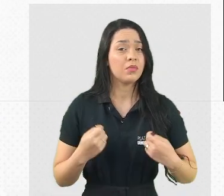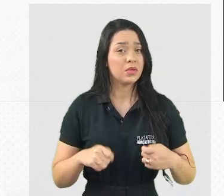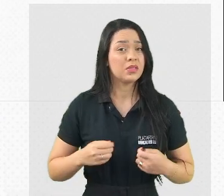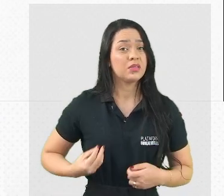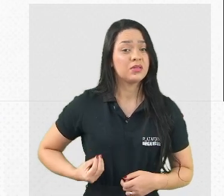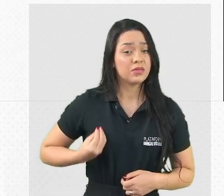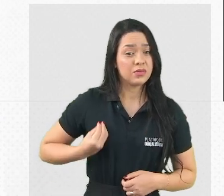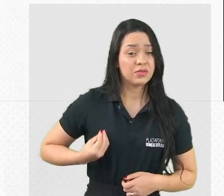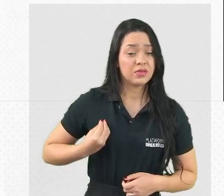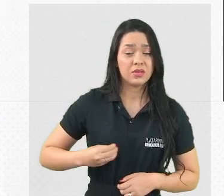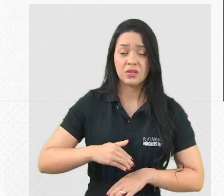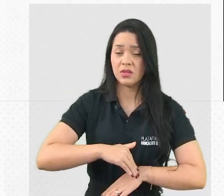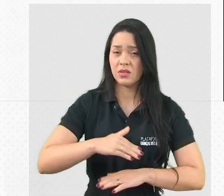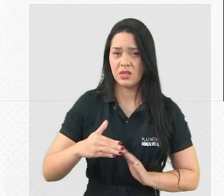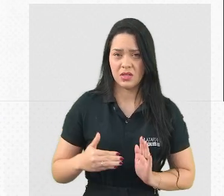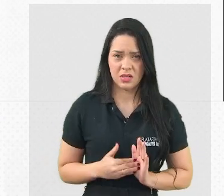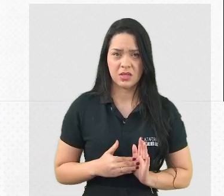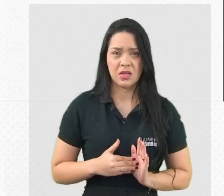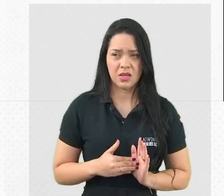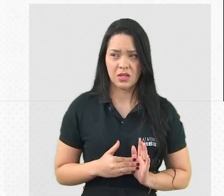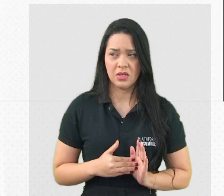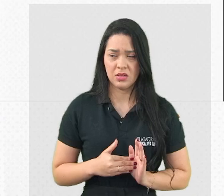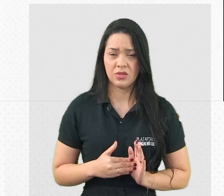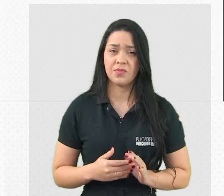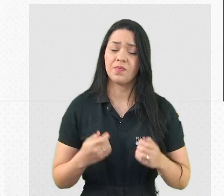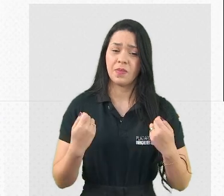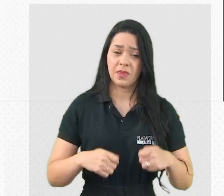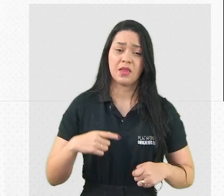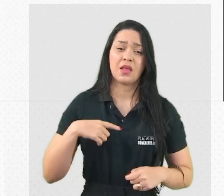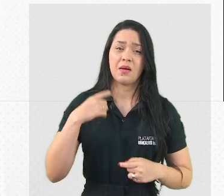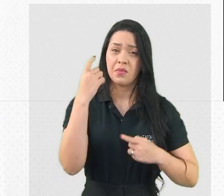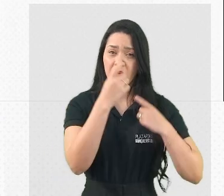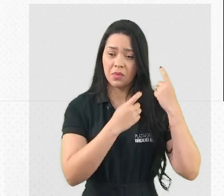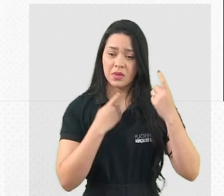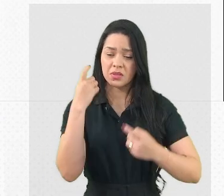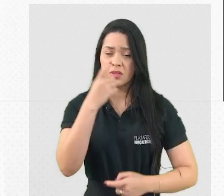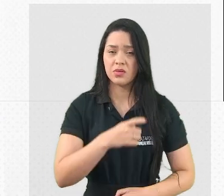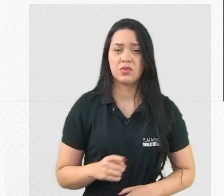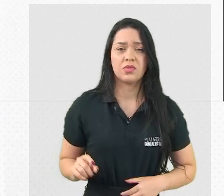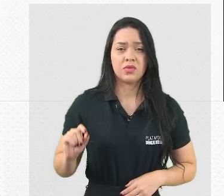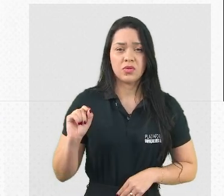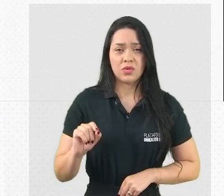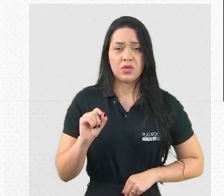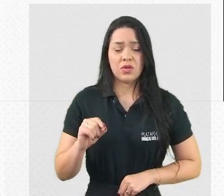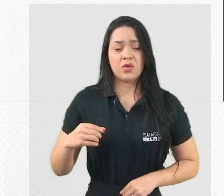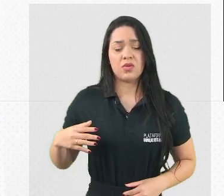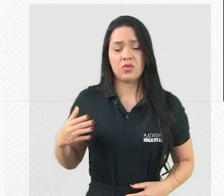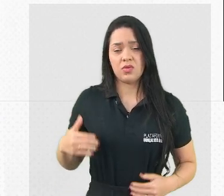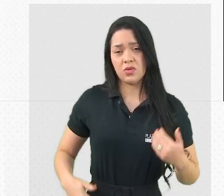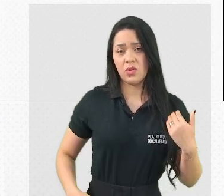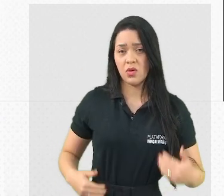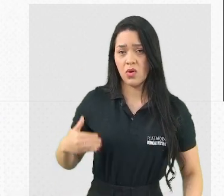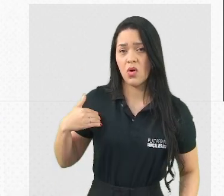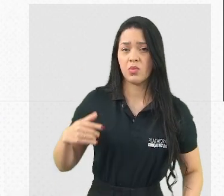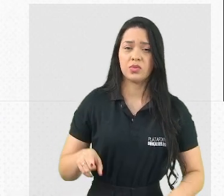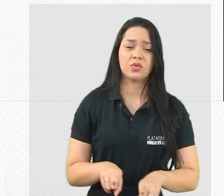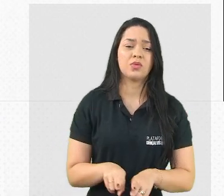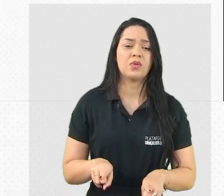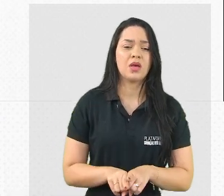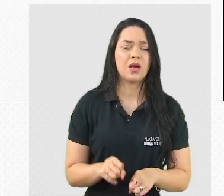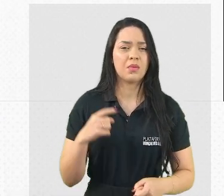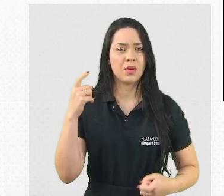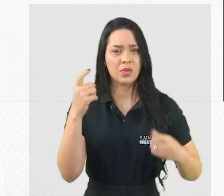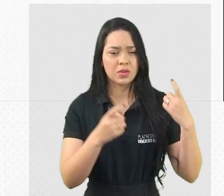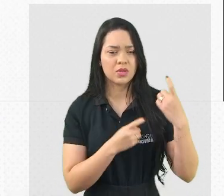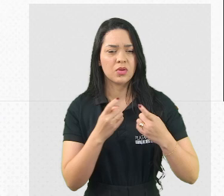sua integralidade. Ele tem que ter a preocupação com o seu físico, ele tem que ter a preocupação com